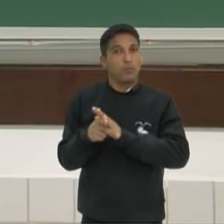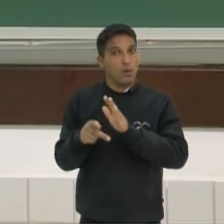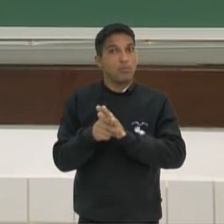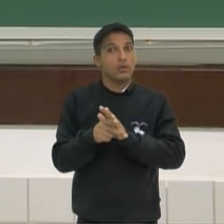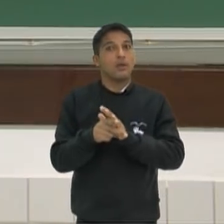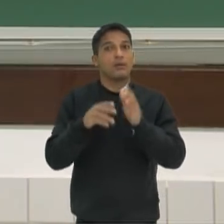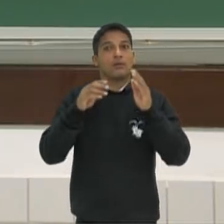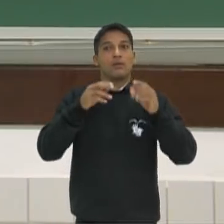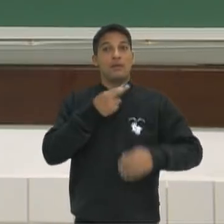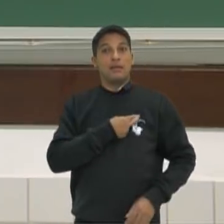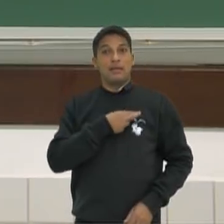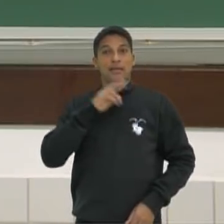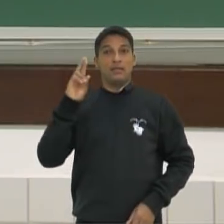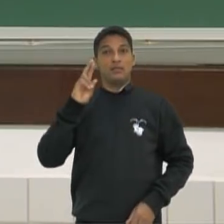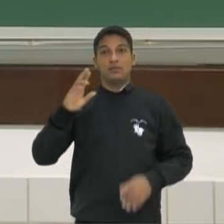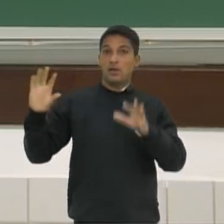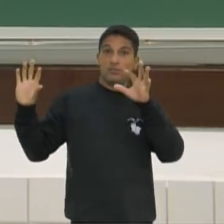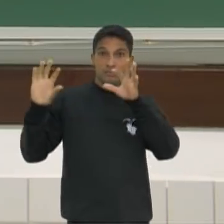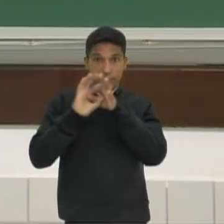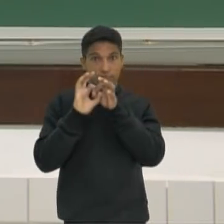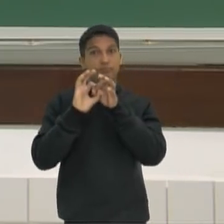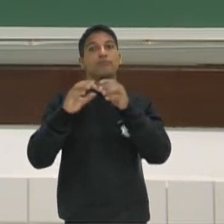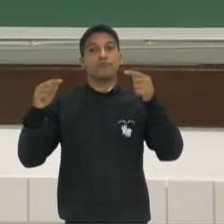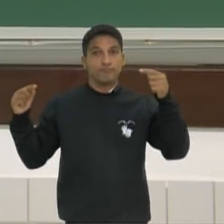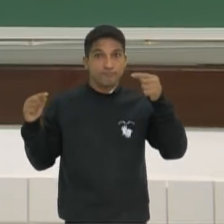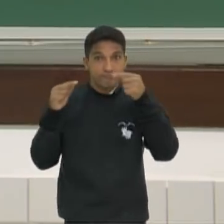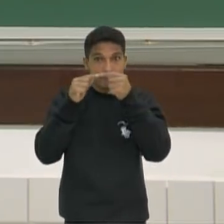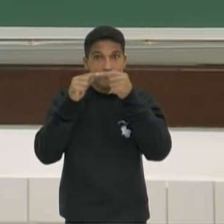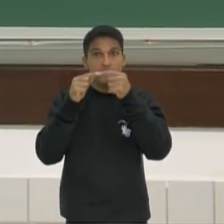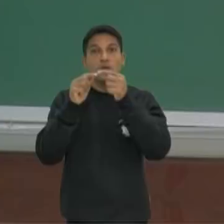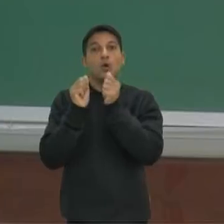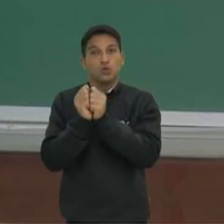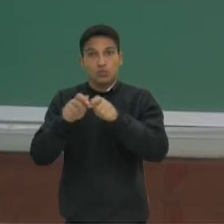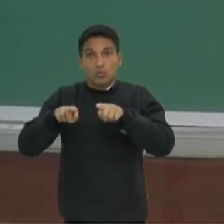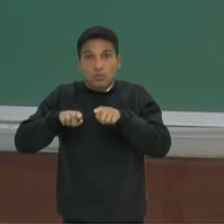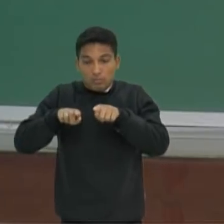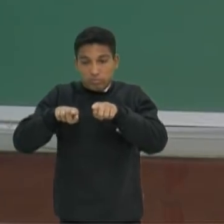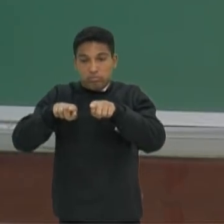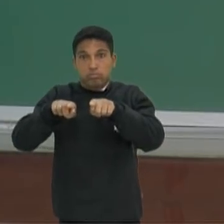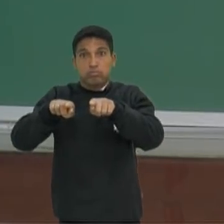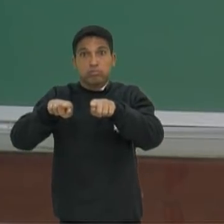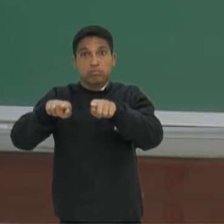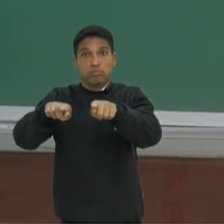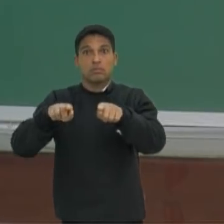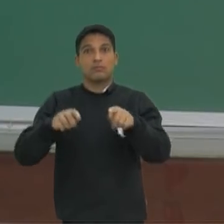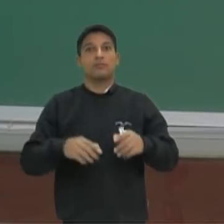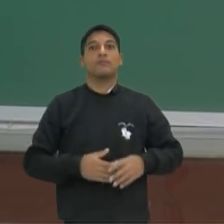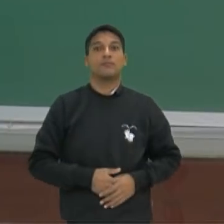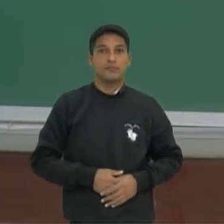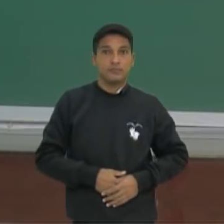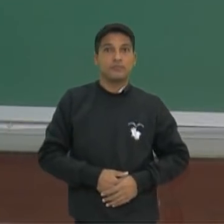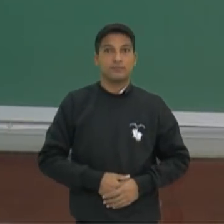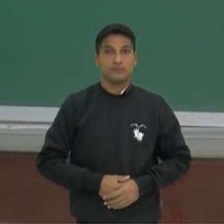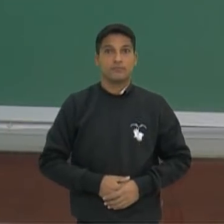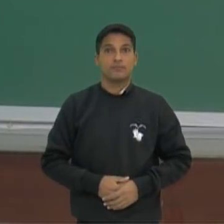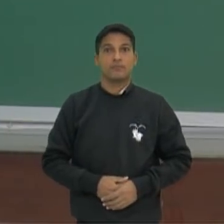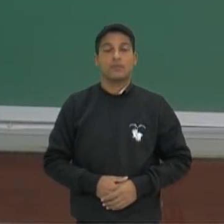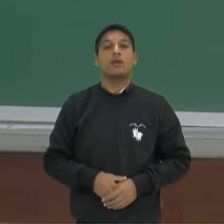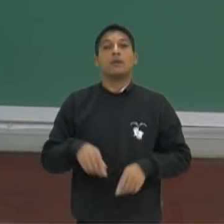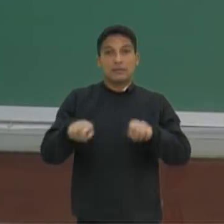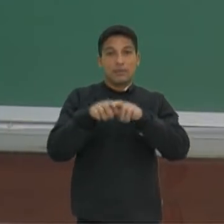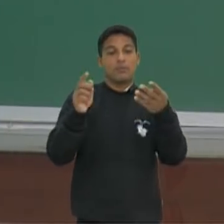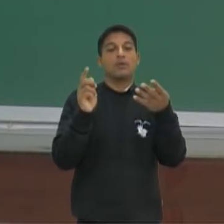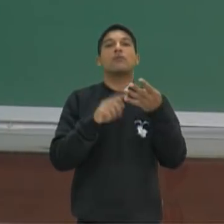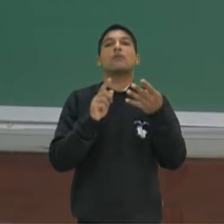que um destaque para a parte arquitetônica da Idade Média, que era a arte românica